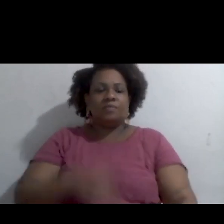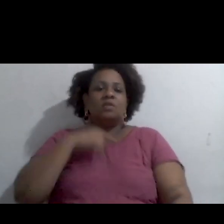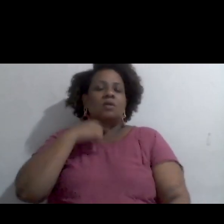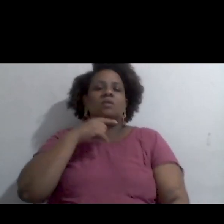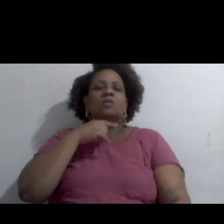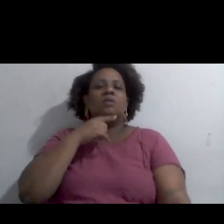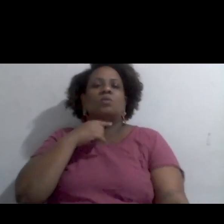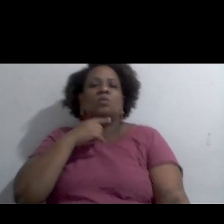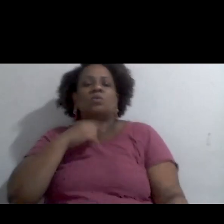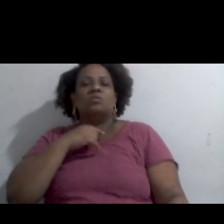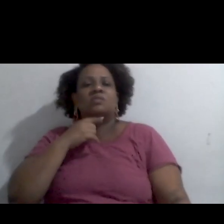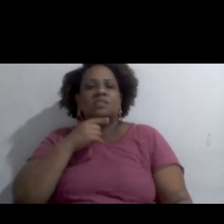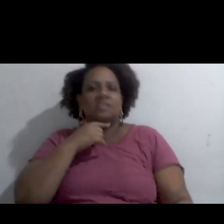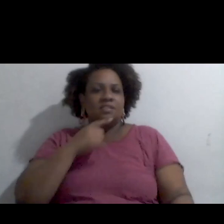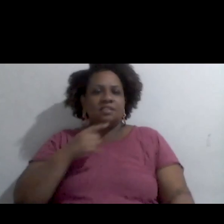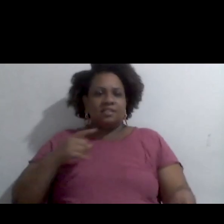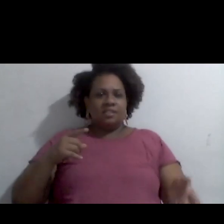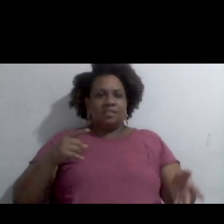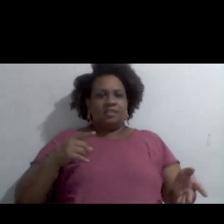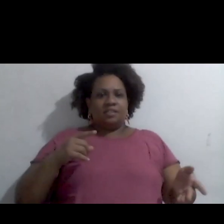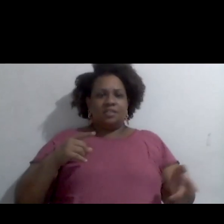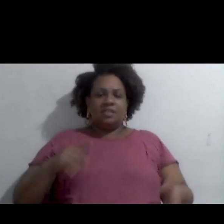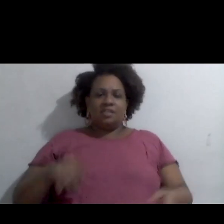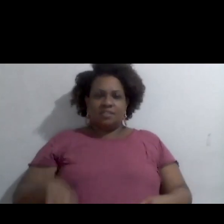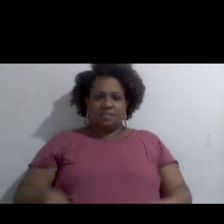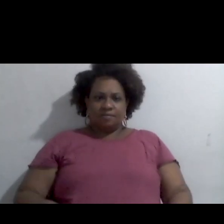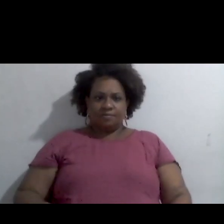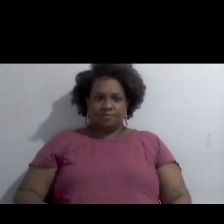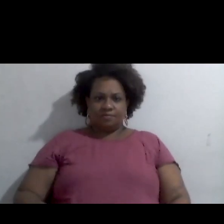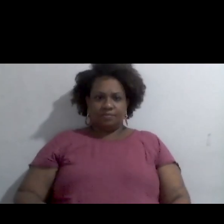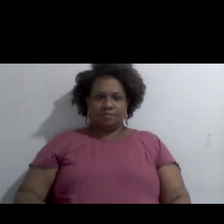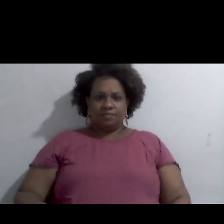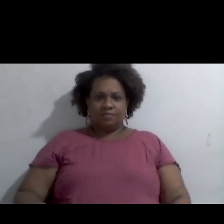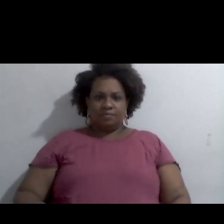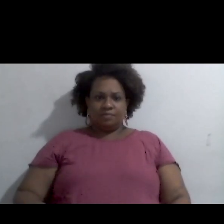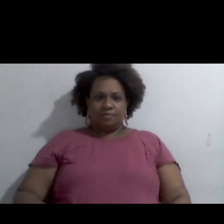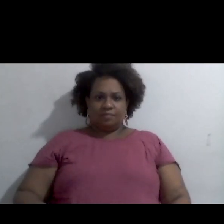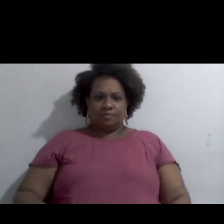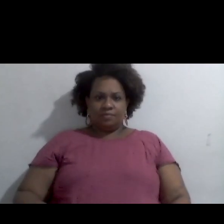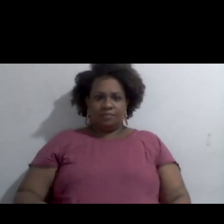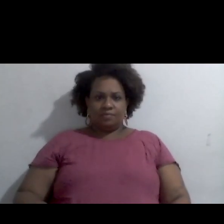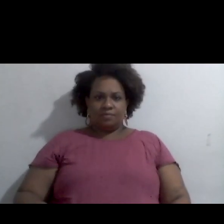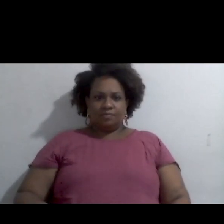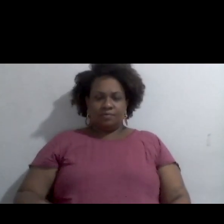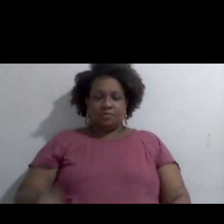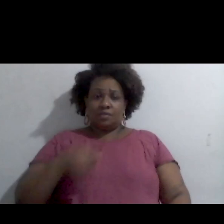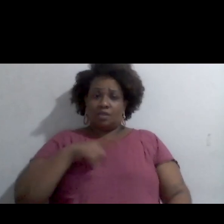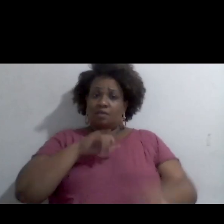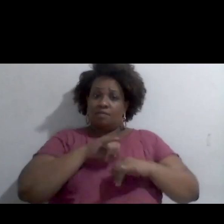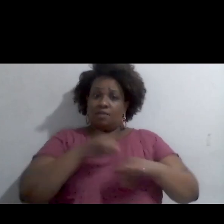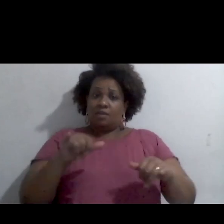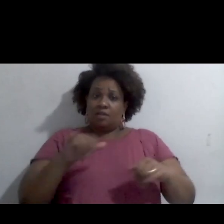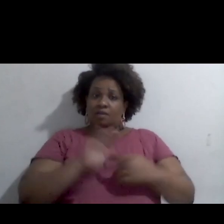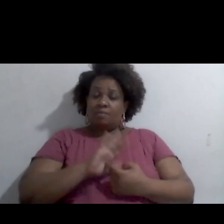mais enxergar, nem mais olhar o que estava ali. O que está ali é interessante, eu falo para vocês, é bacana de